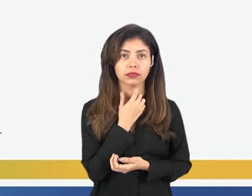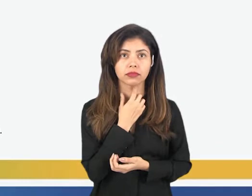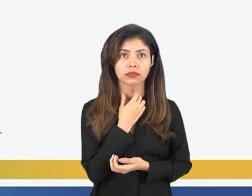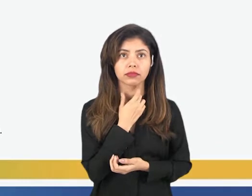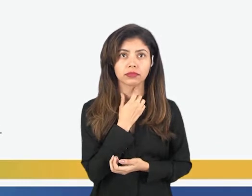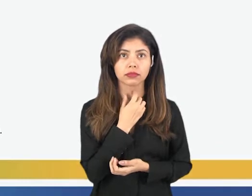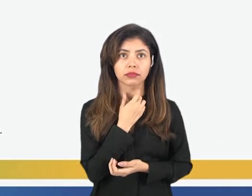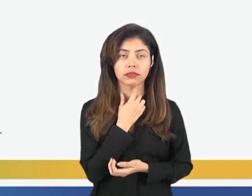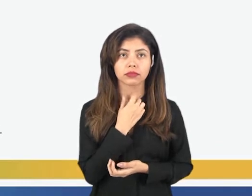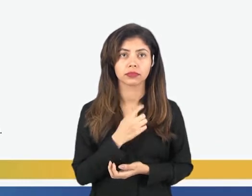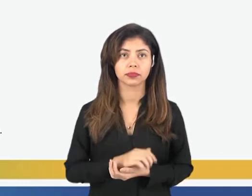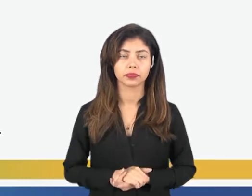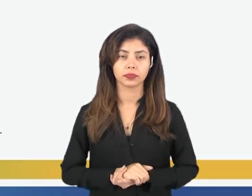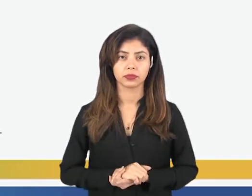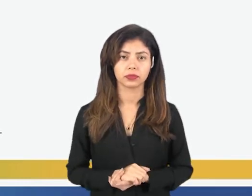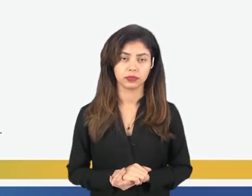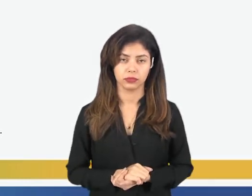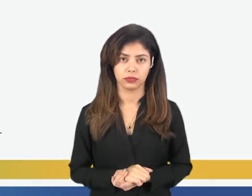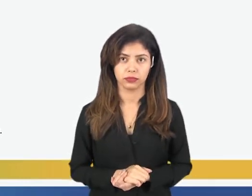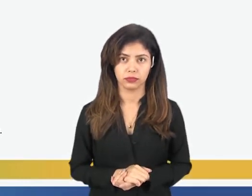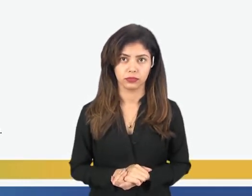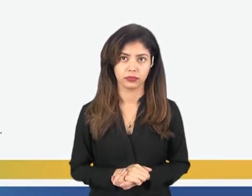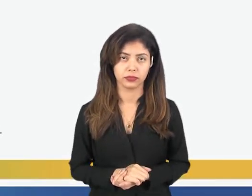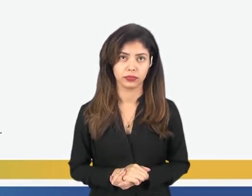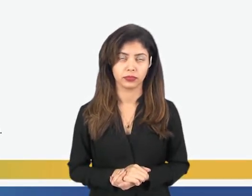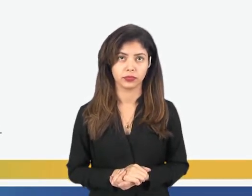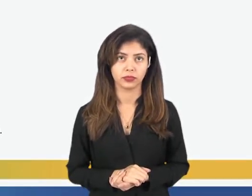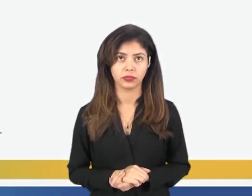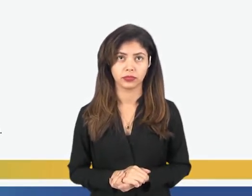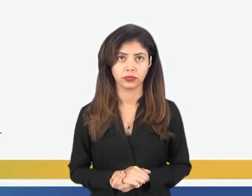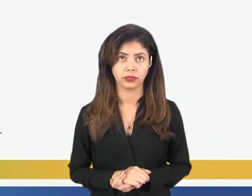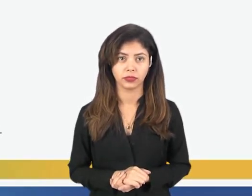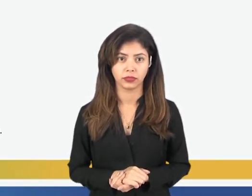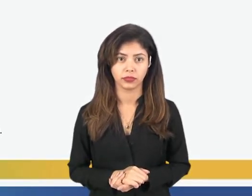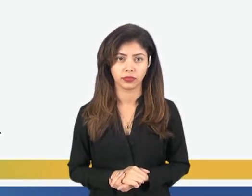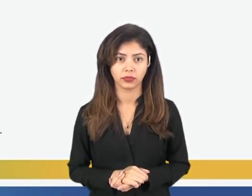The Super Bowl today on CBS Sports.